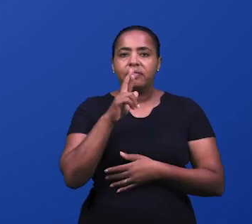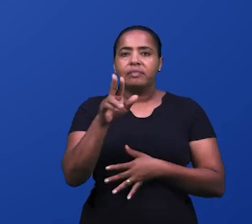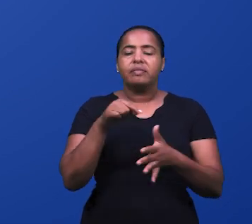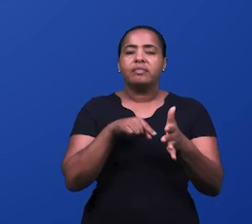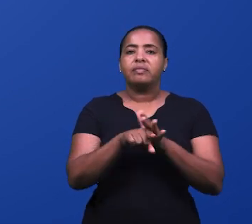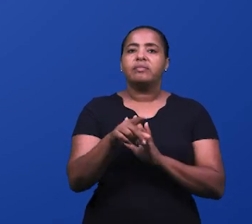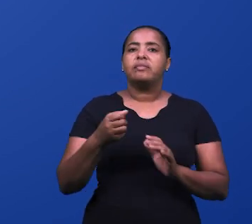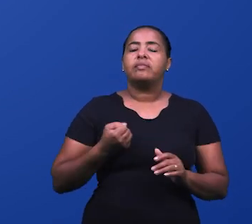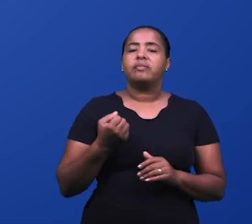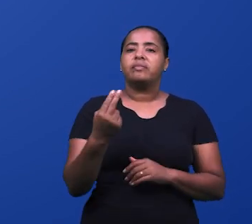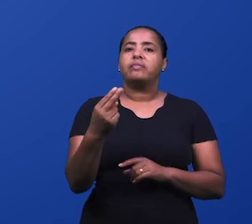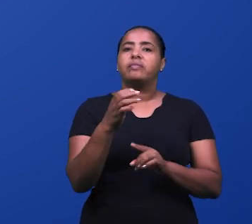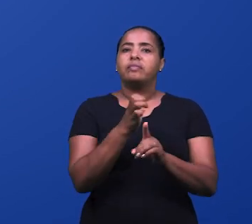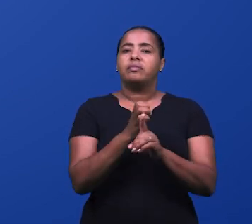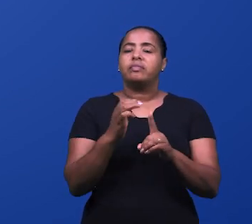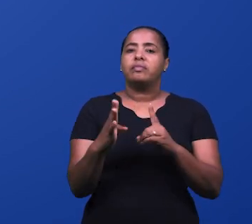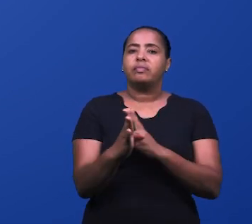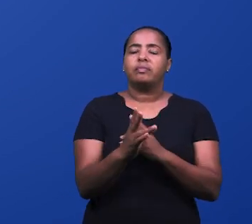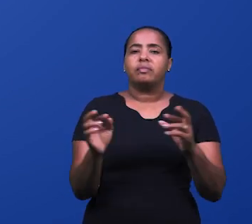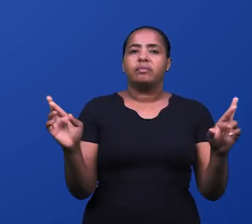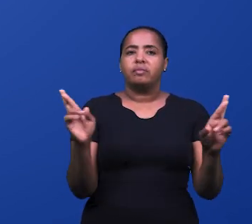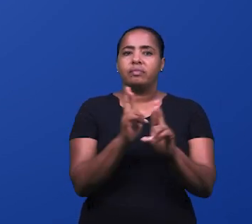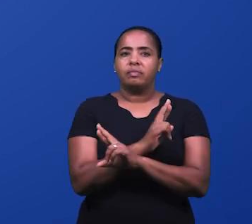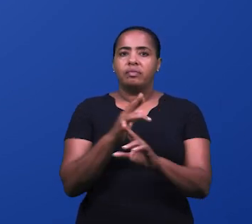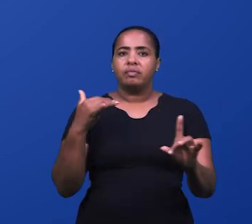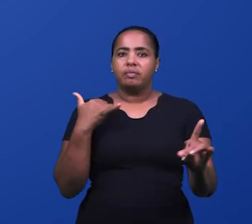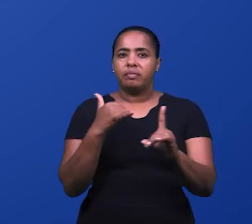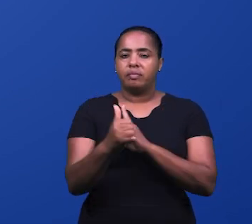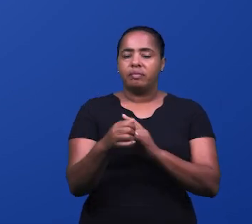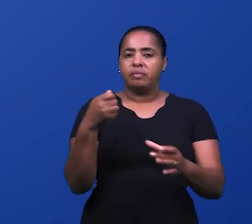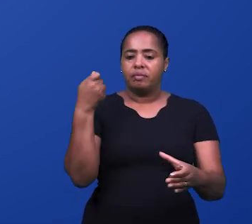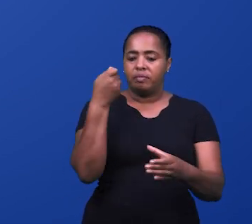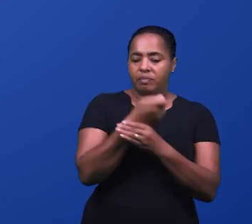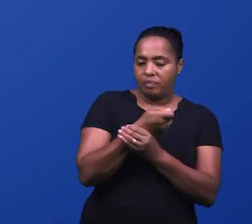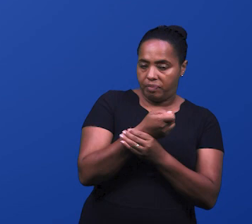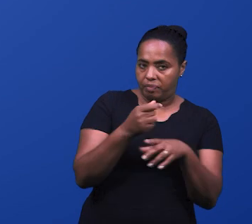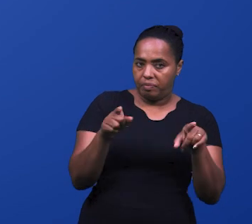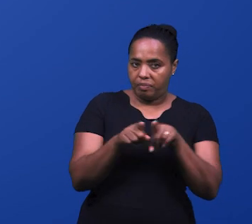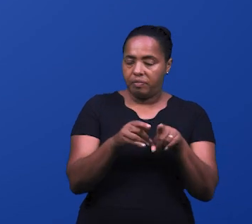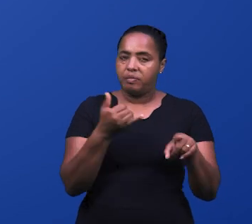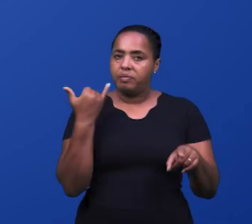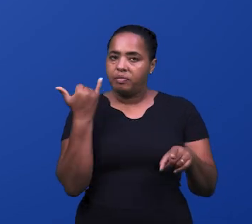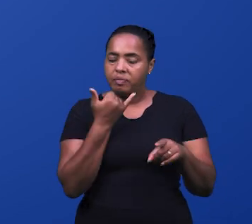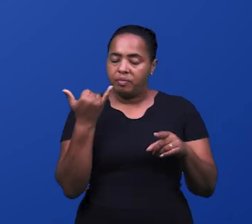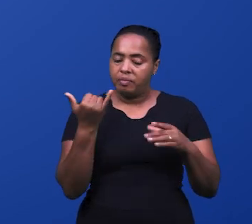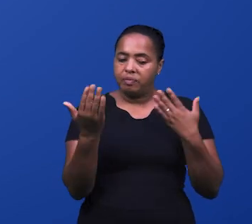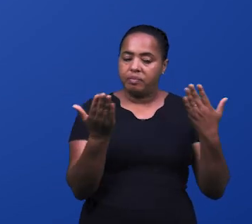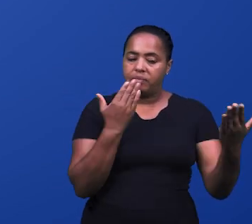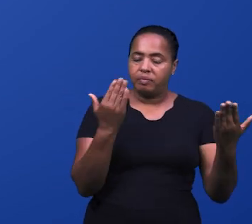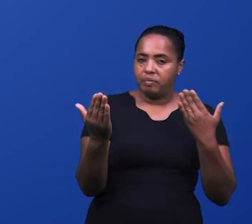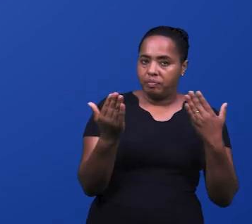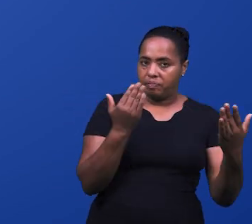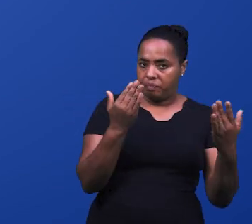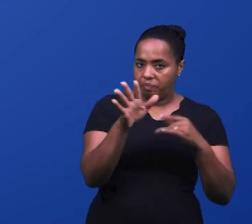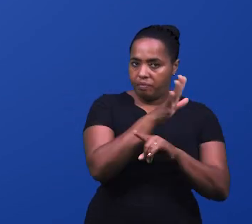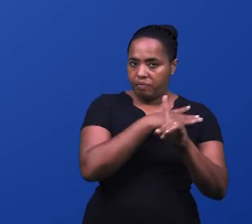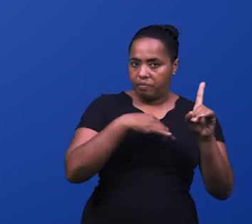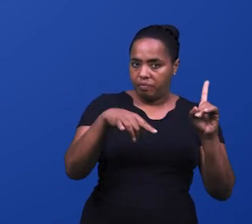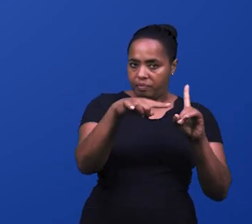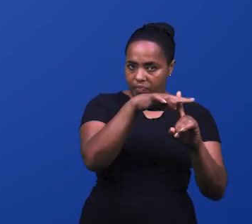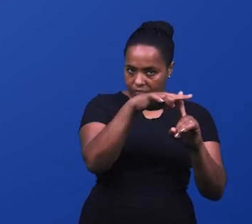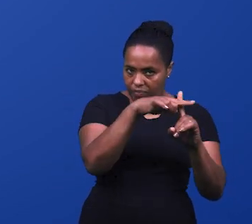pergunta 2 da EBD, sobre a relação profética de Abraão e Isaque com o sacrifício de Jesus, podemos dizer